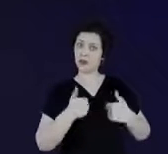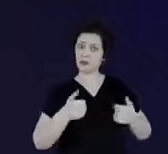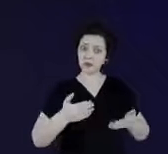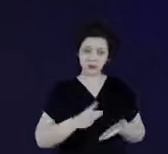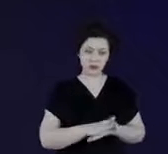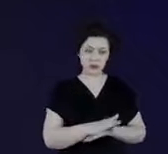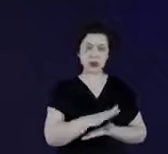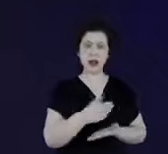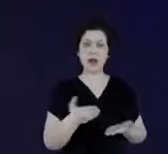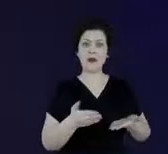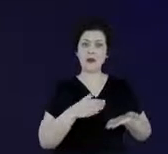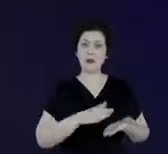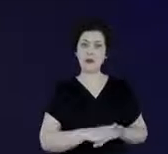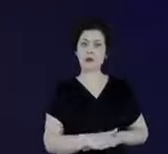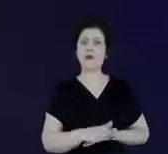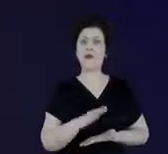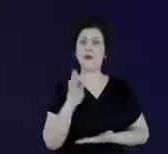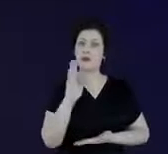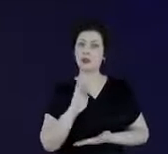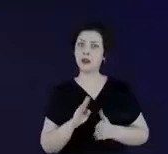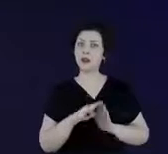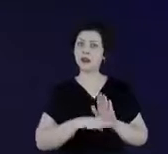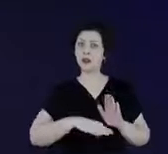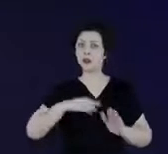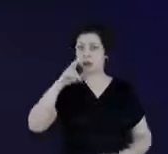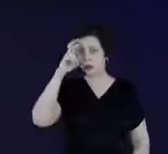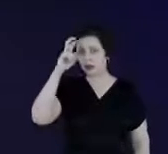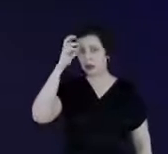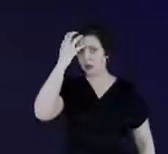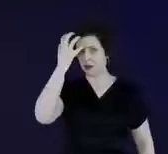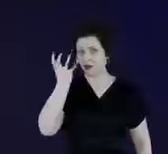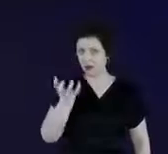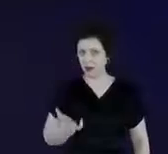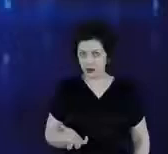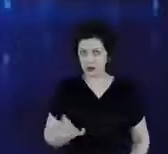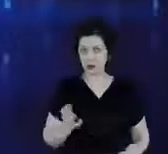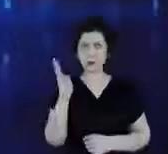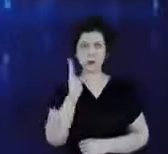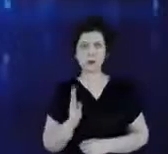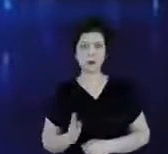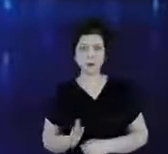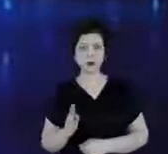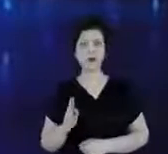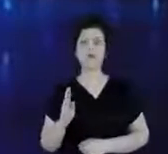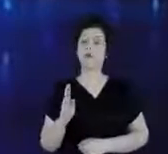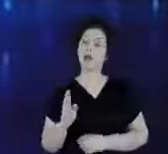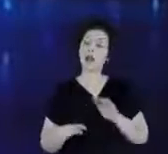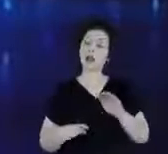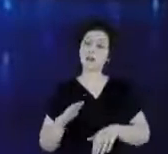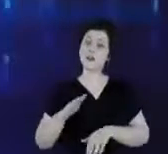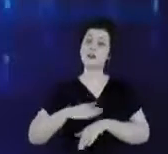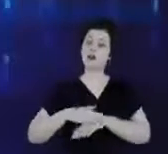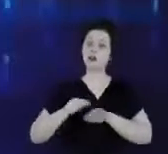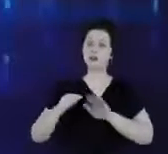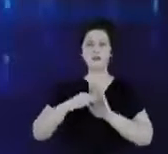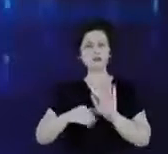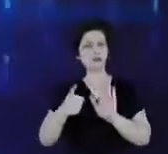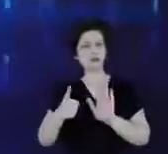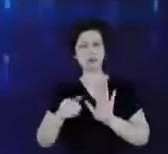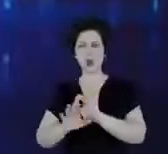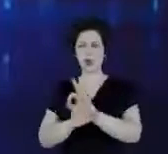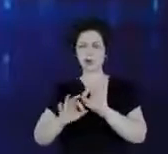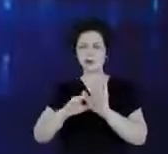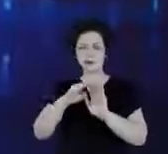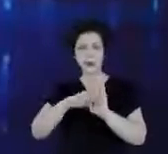agora Plano Nacional de Inteligência Artificial o Brasil muitas vezes faz planos que são bons são bem